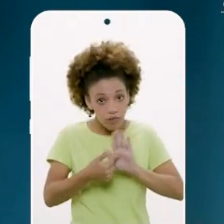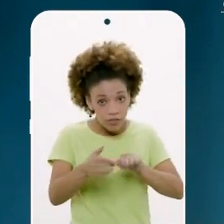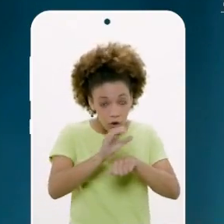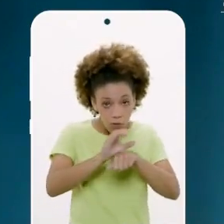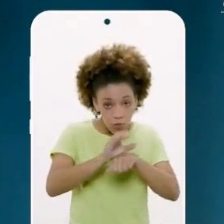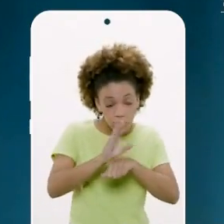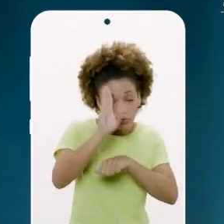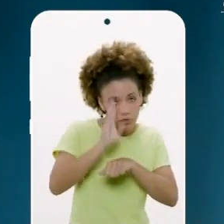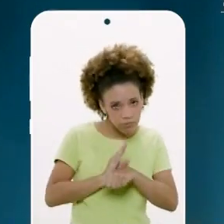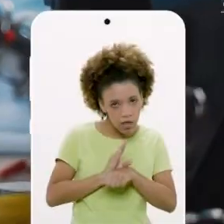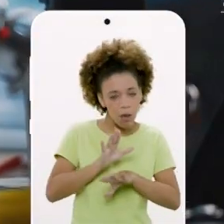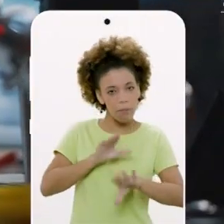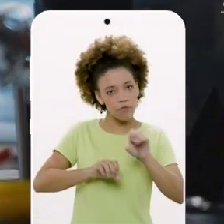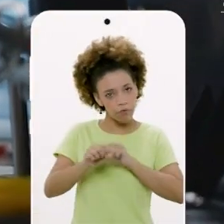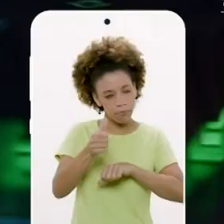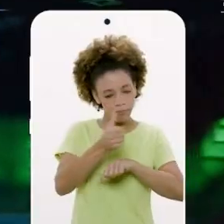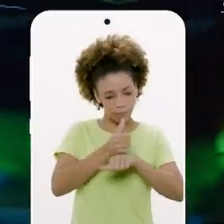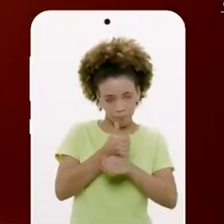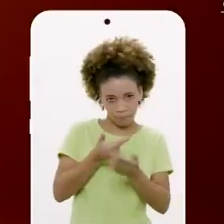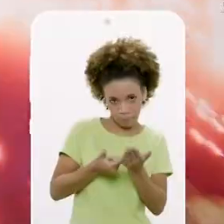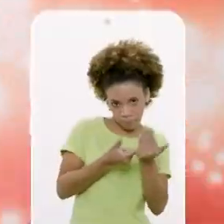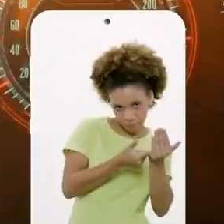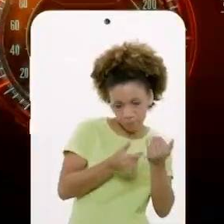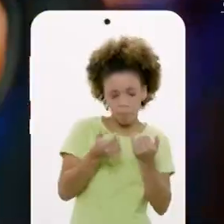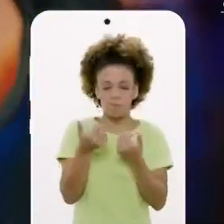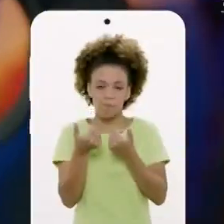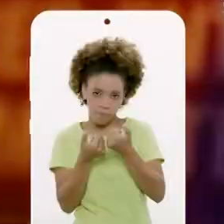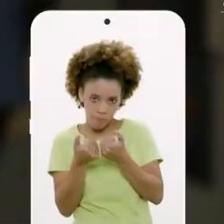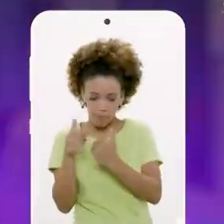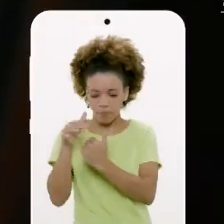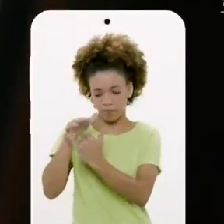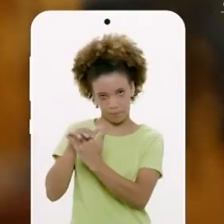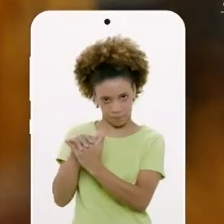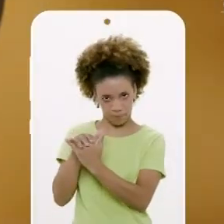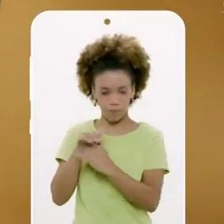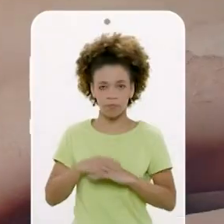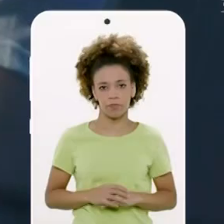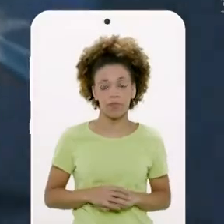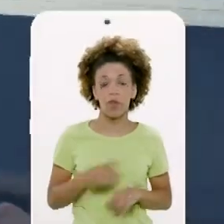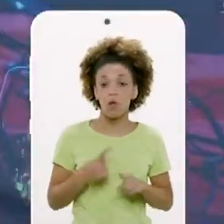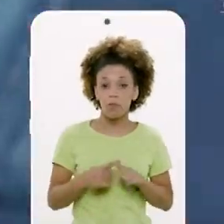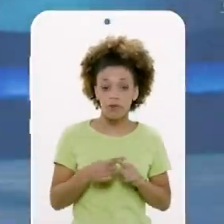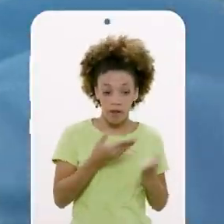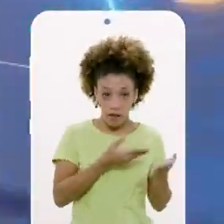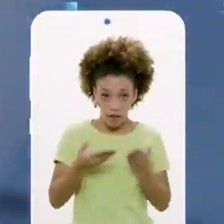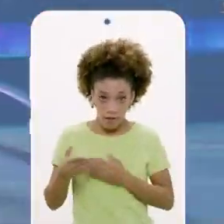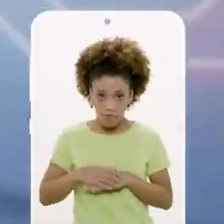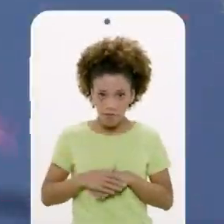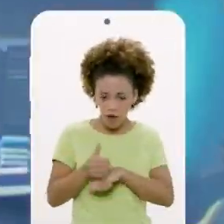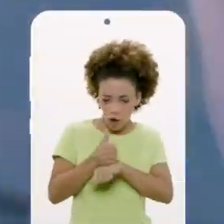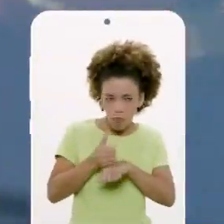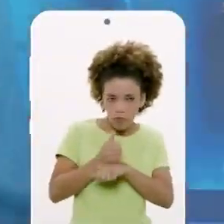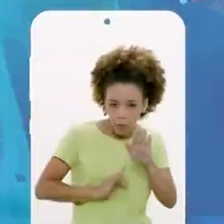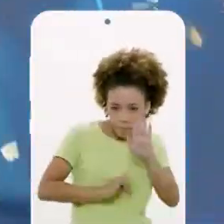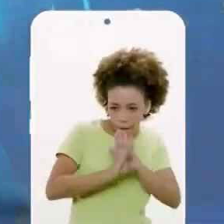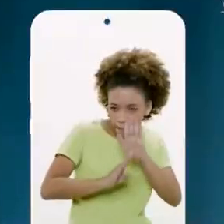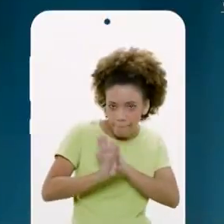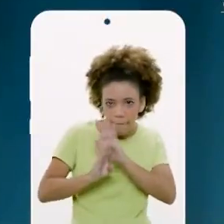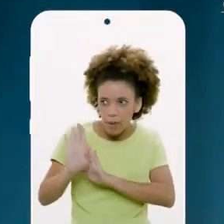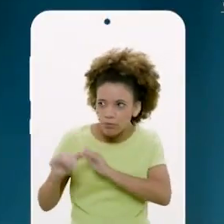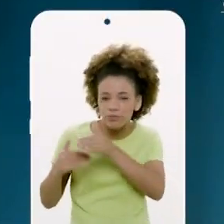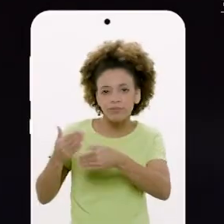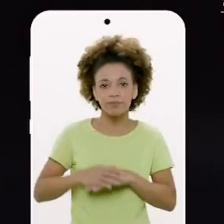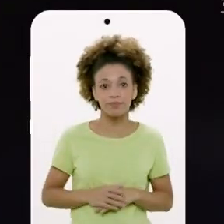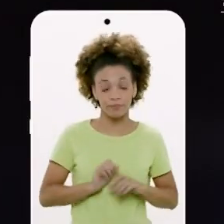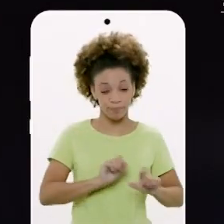cursos gratuitos para formar técnicos em informática, gamers e youtubers. Porque esse é um mercado de trabalho que não para